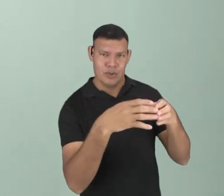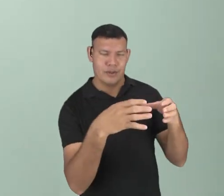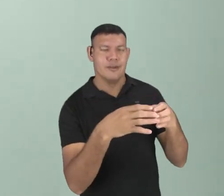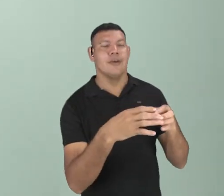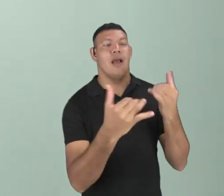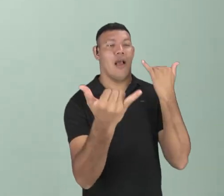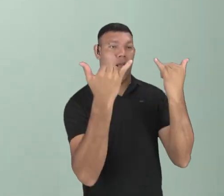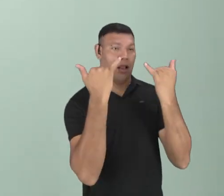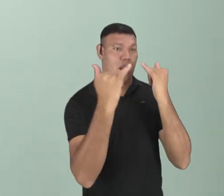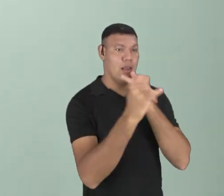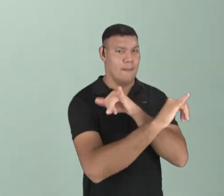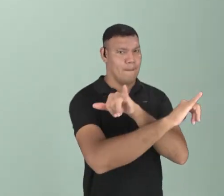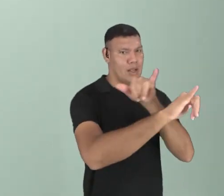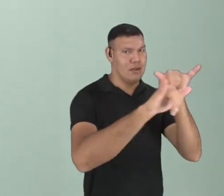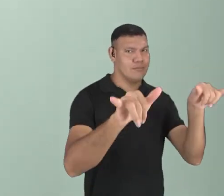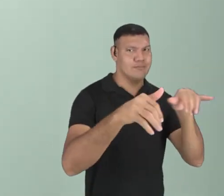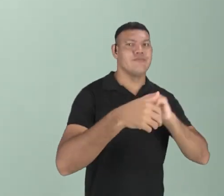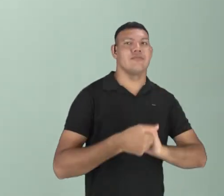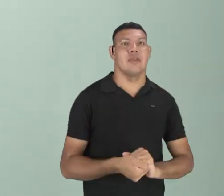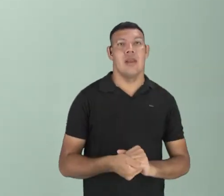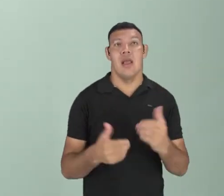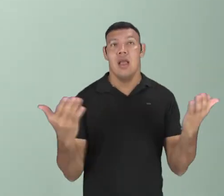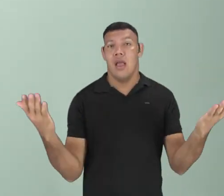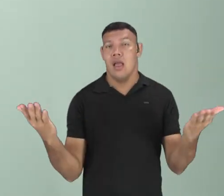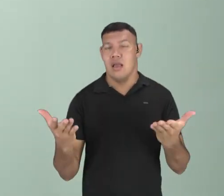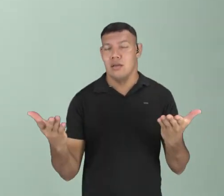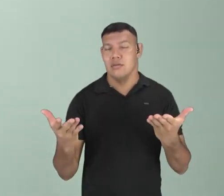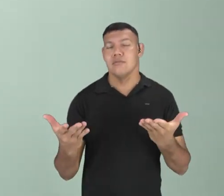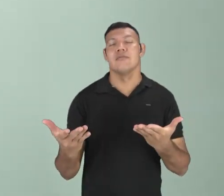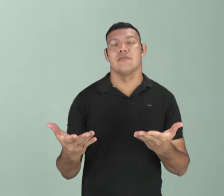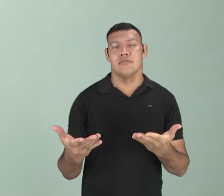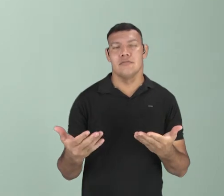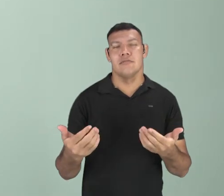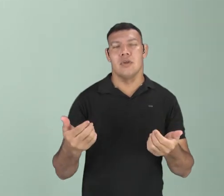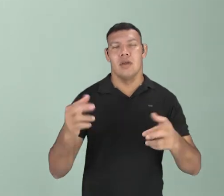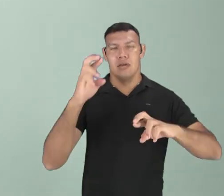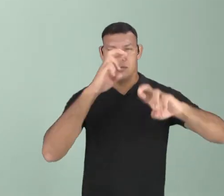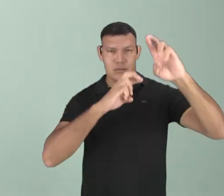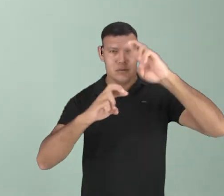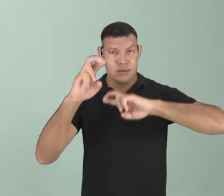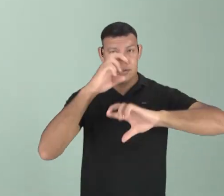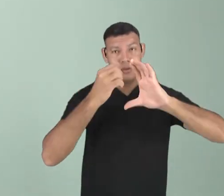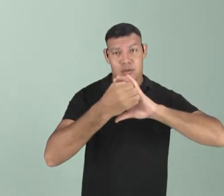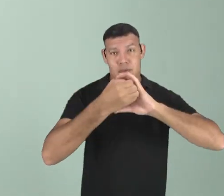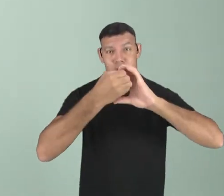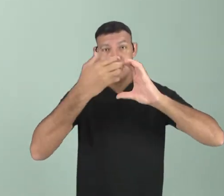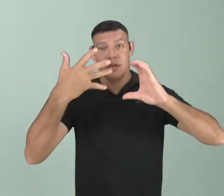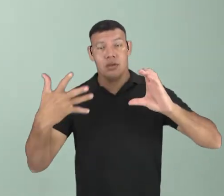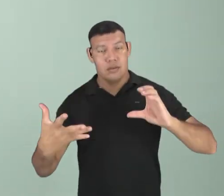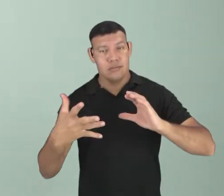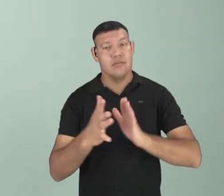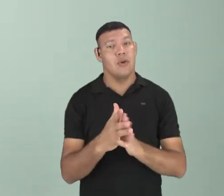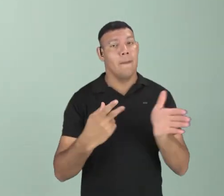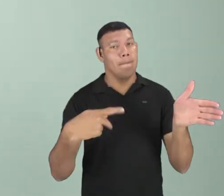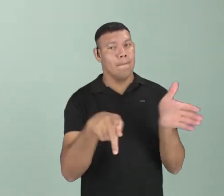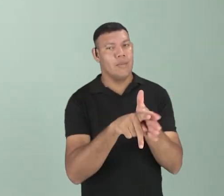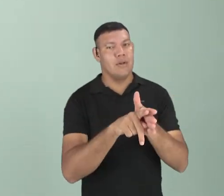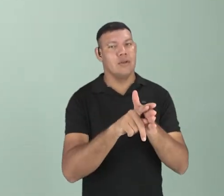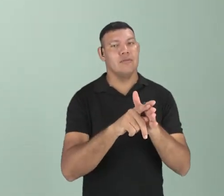possa se informar. E aí nós vamos verificar agora as características da